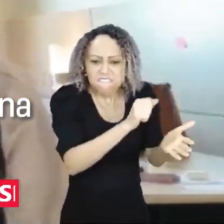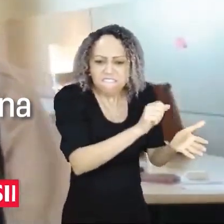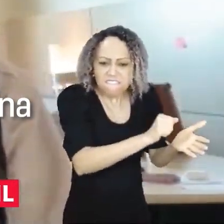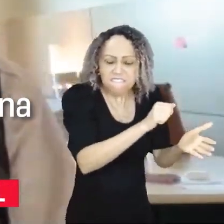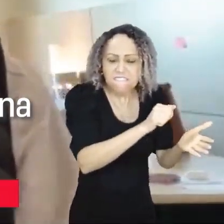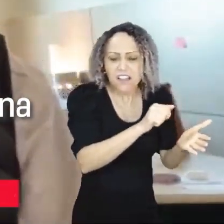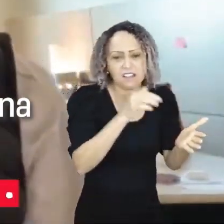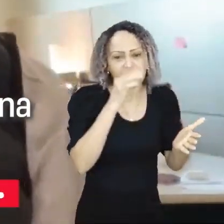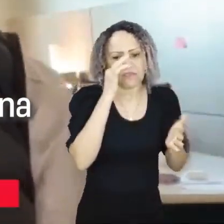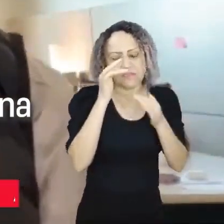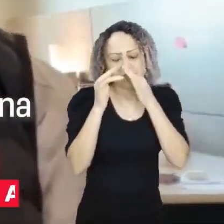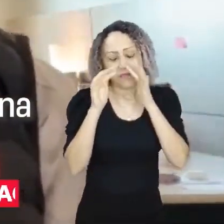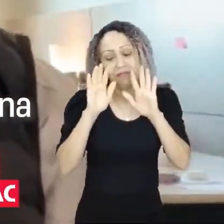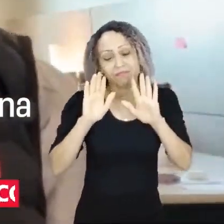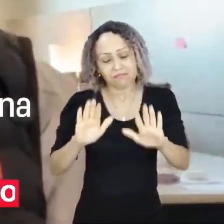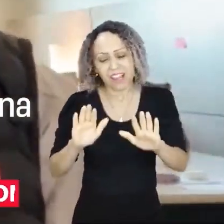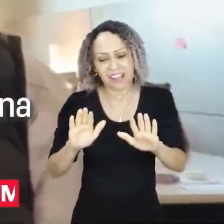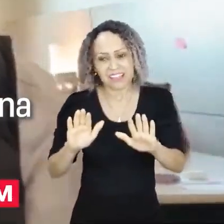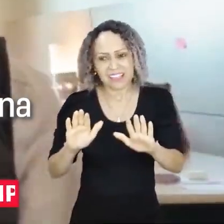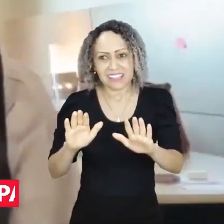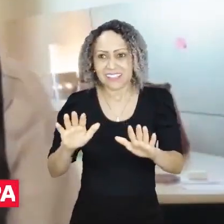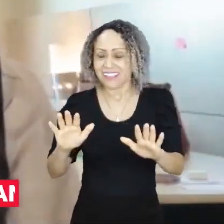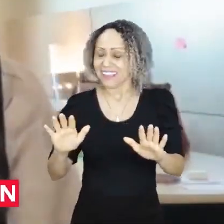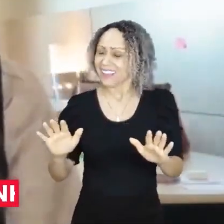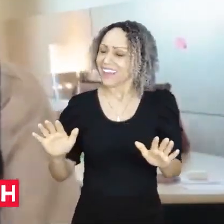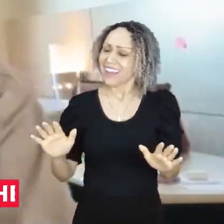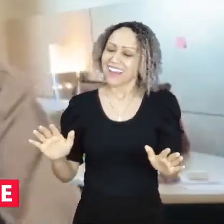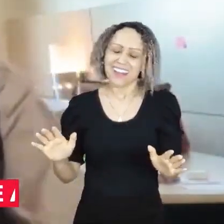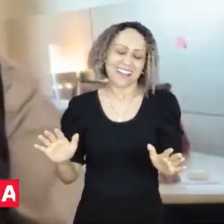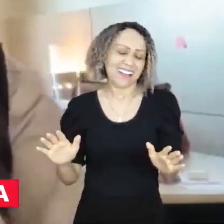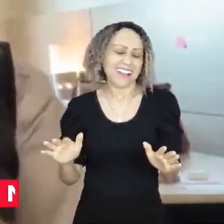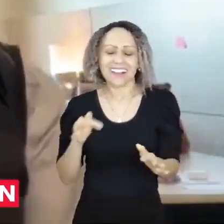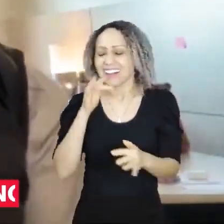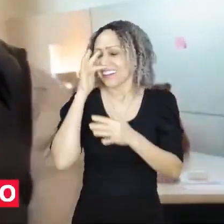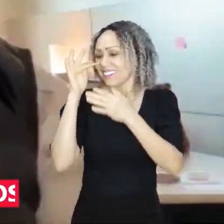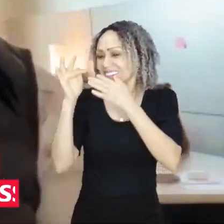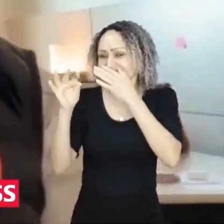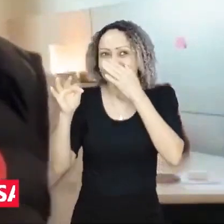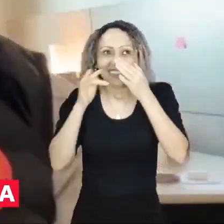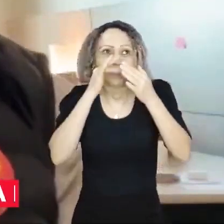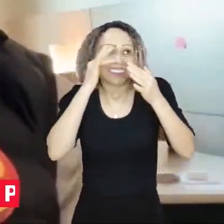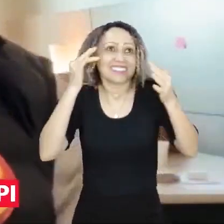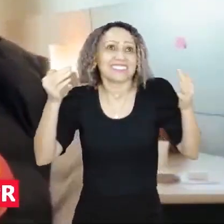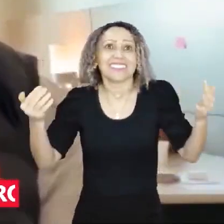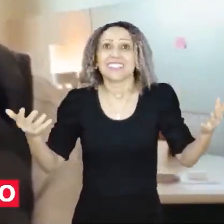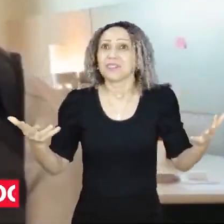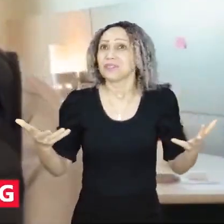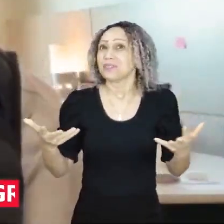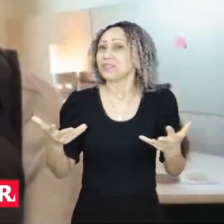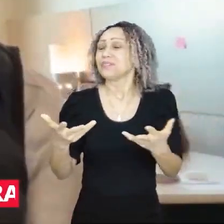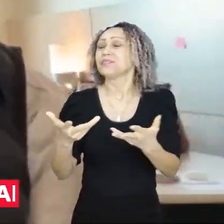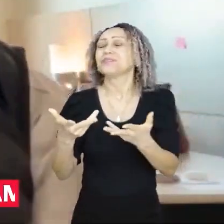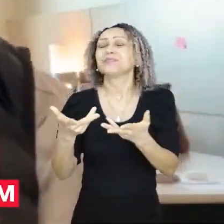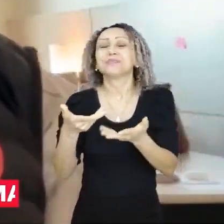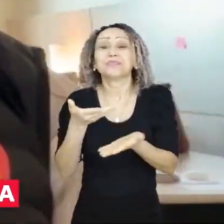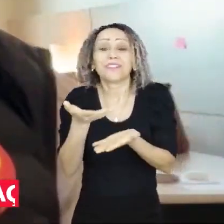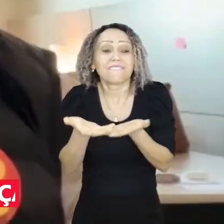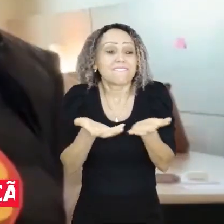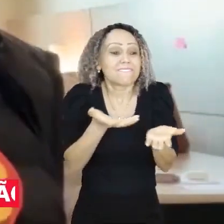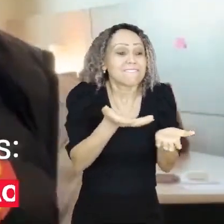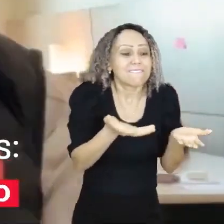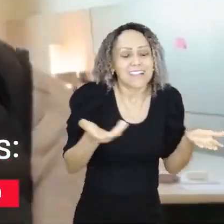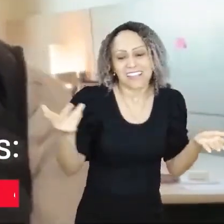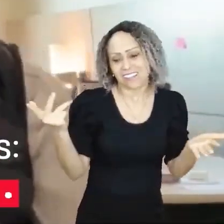de Santa Catarina começou no domingo, com o entusiasmo do nosso líder, do